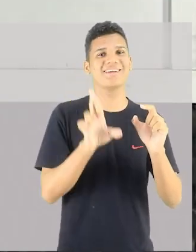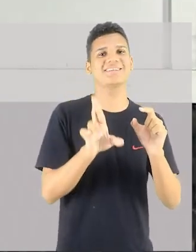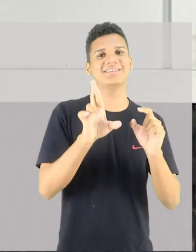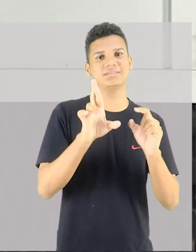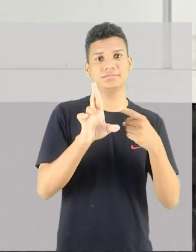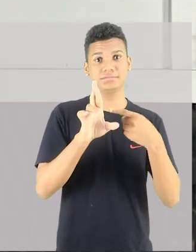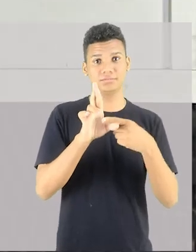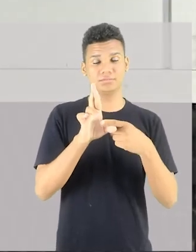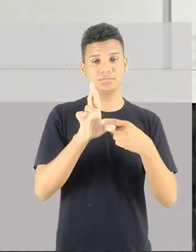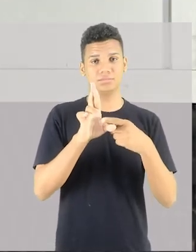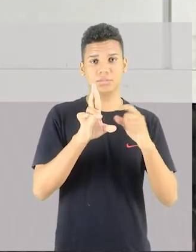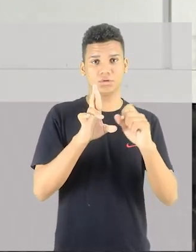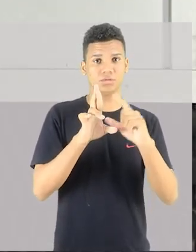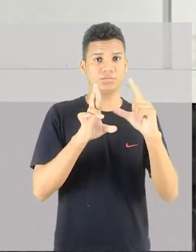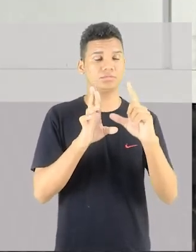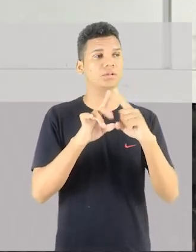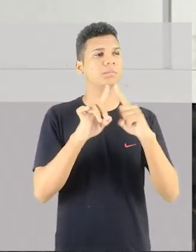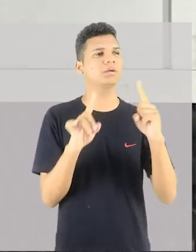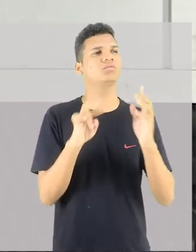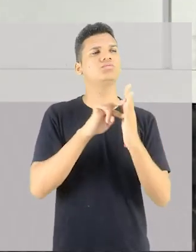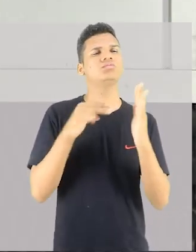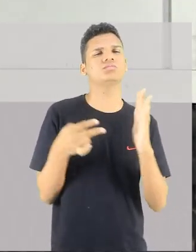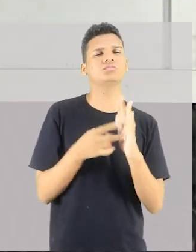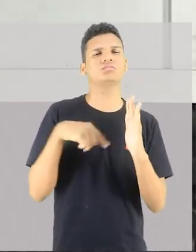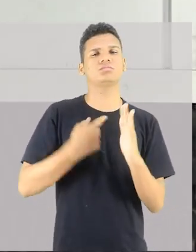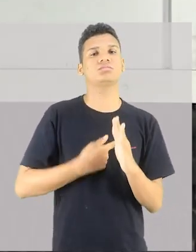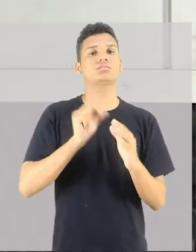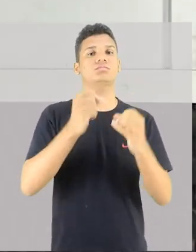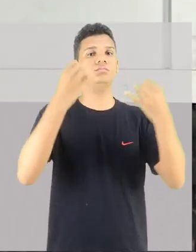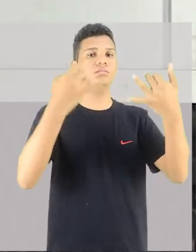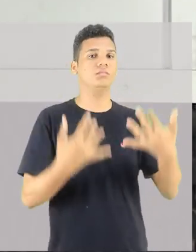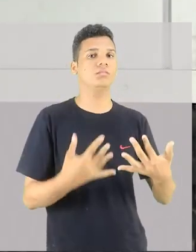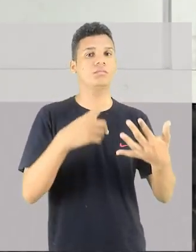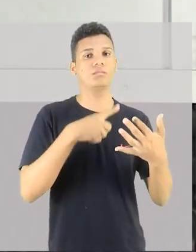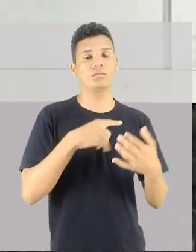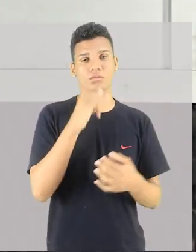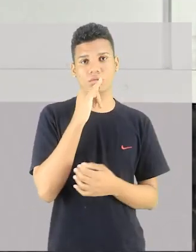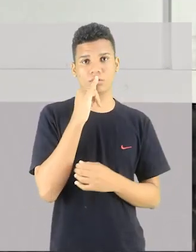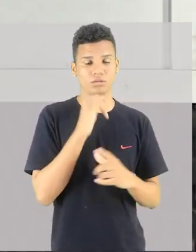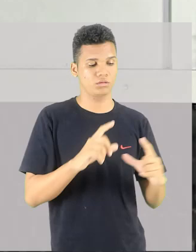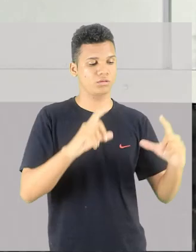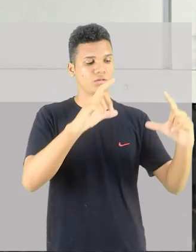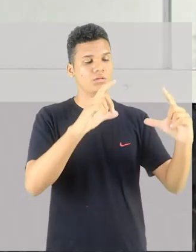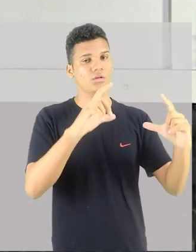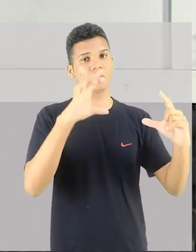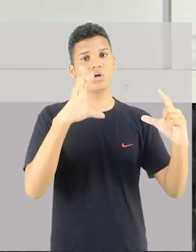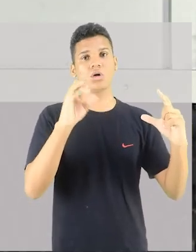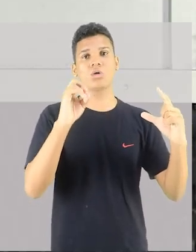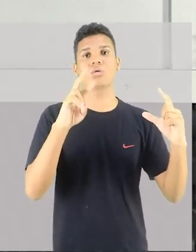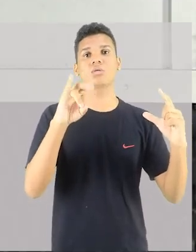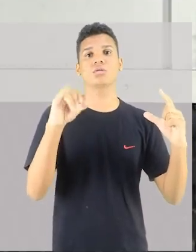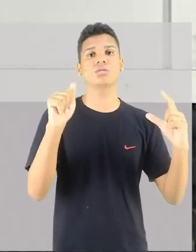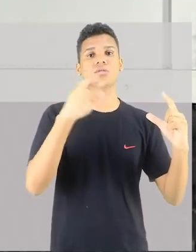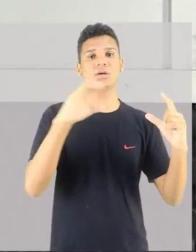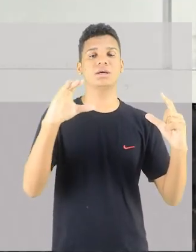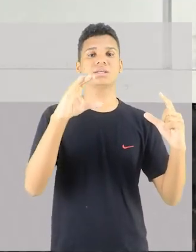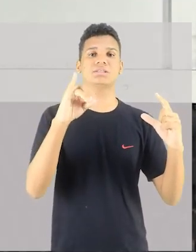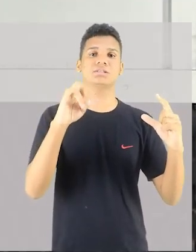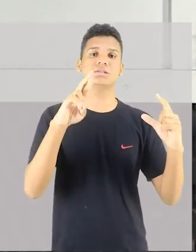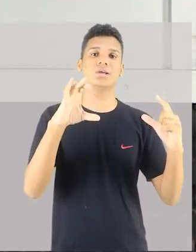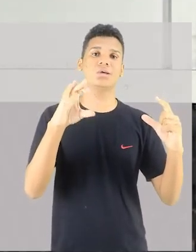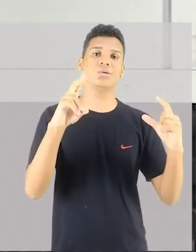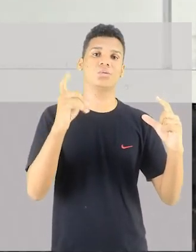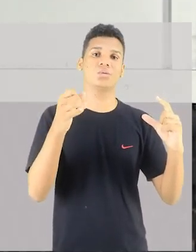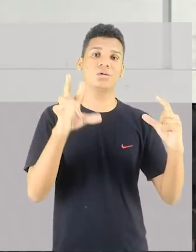figura sombreada é que nós chamamos de coroa circular a coroa circular é aquela região entre dois círculos